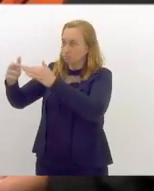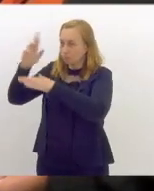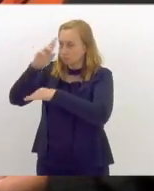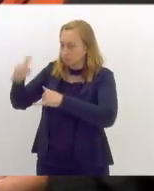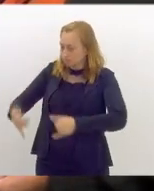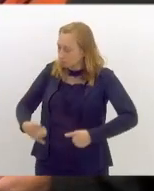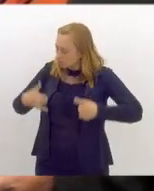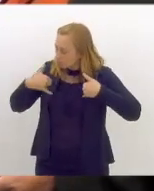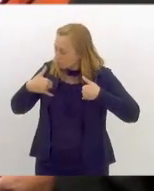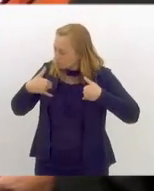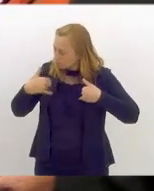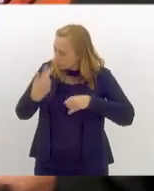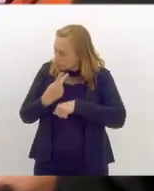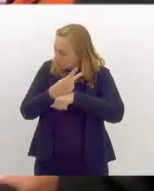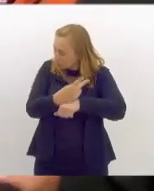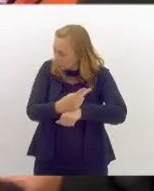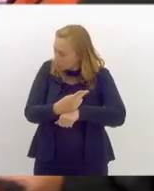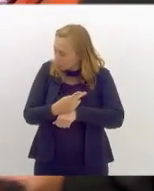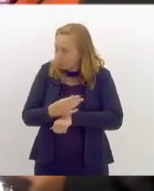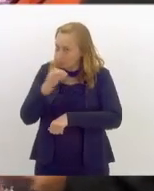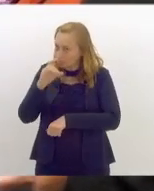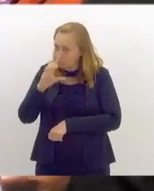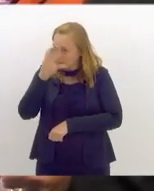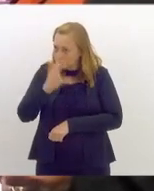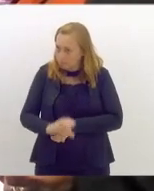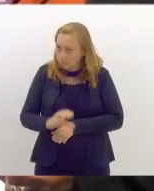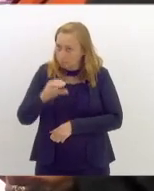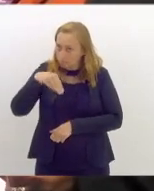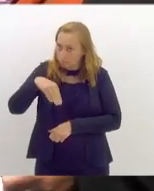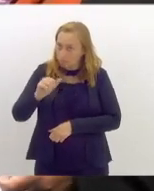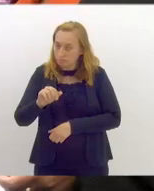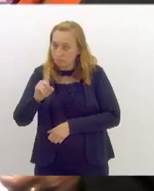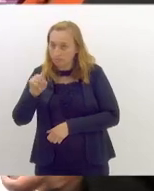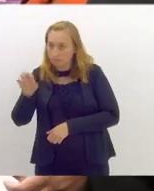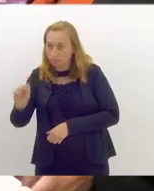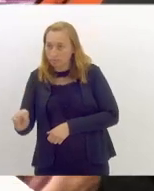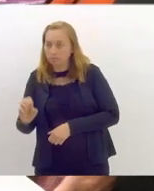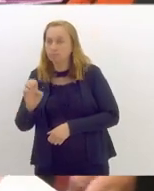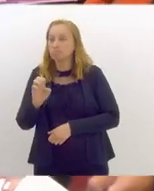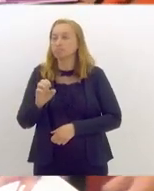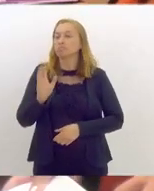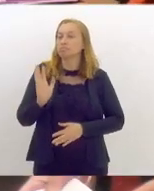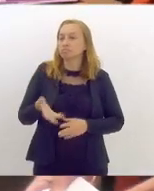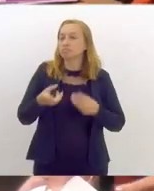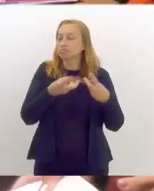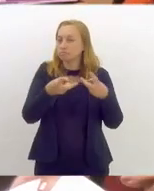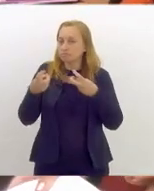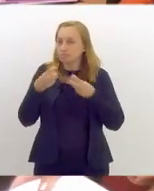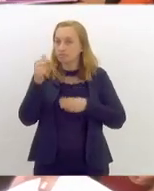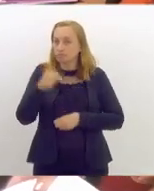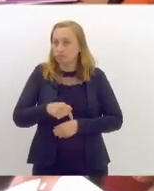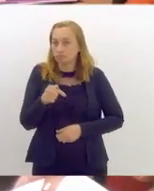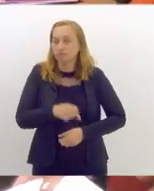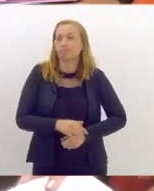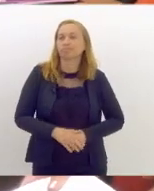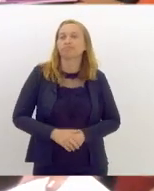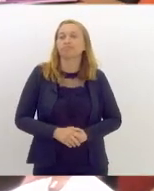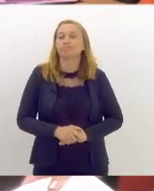com o Título de Cidadão Macaense né Eu já eu já observei aqui